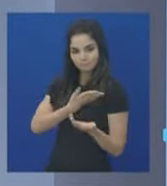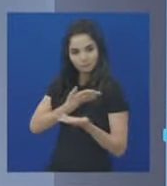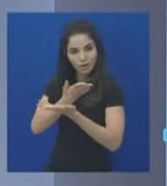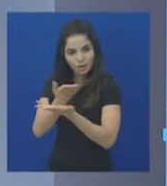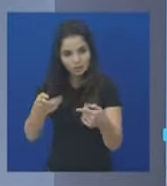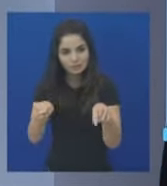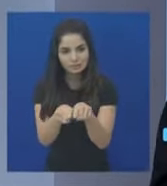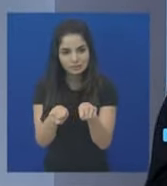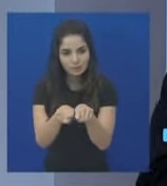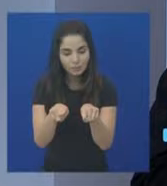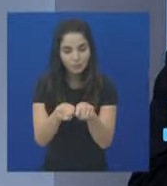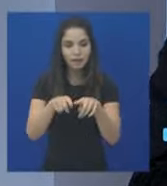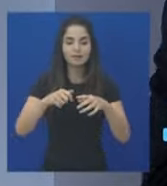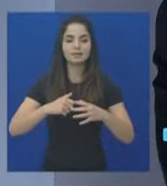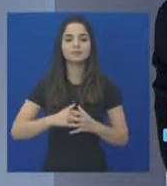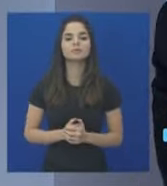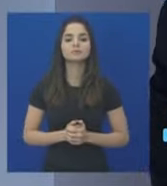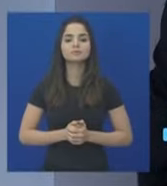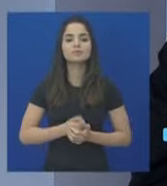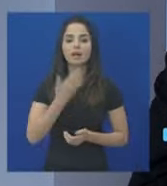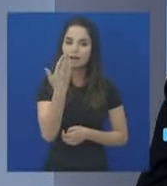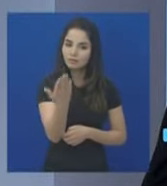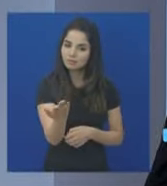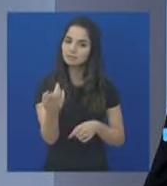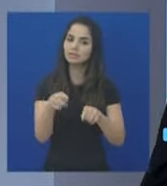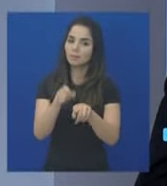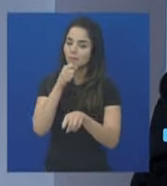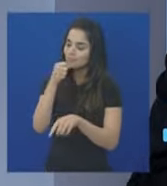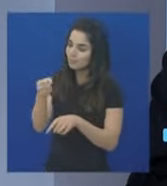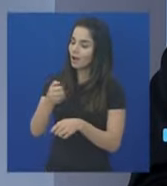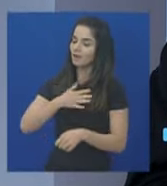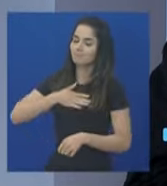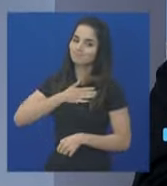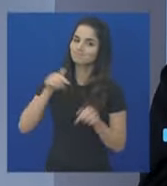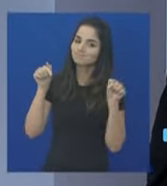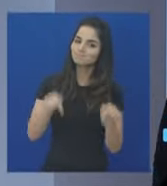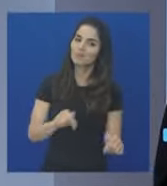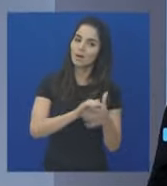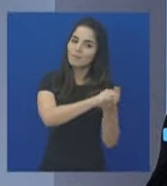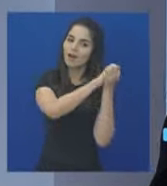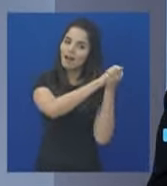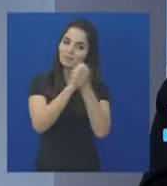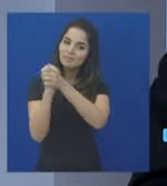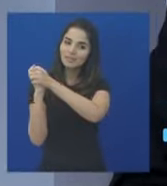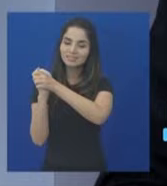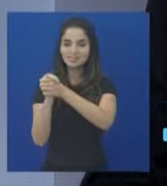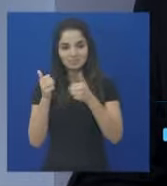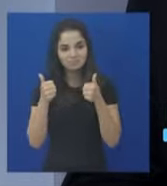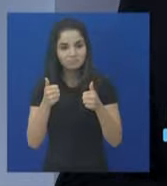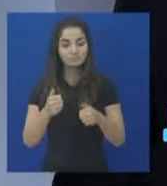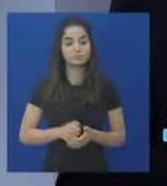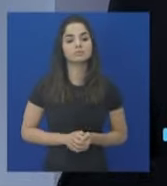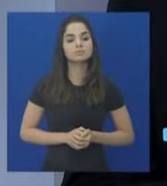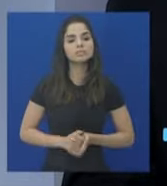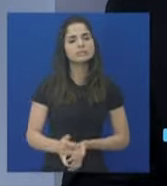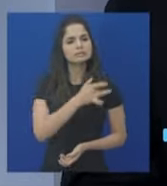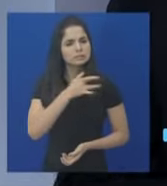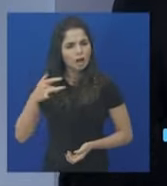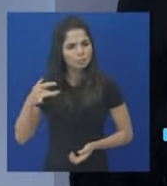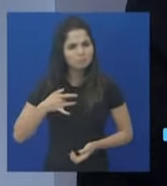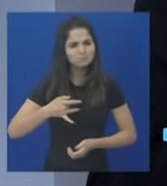telespectador, a você Rildo, prazer estar aqui. Quero parabenizar a ITTV. Falar de saúde é muito